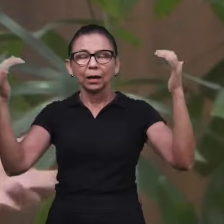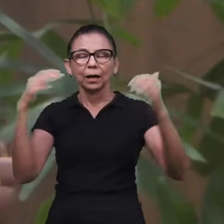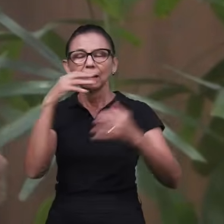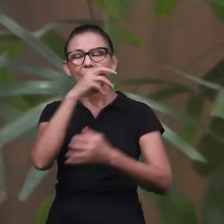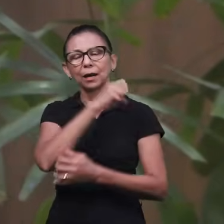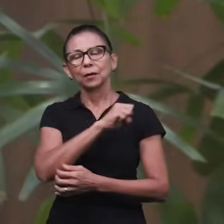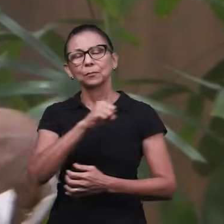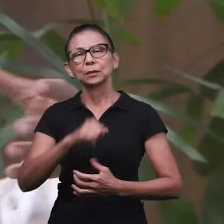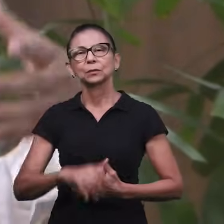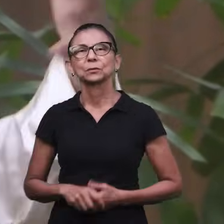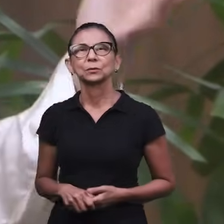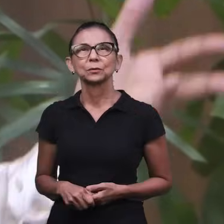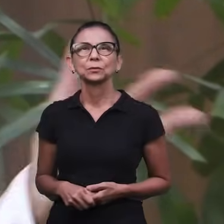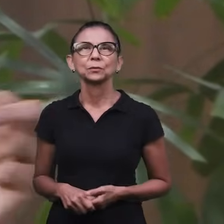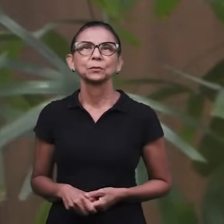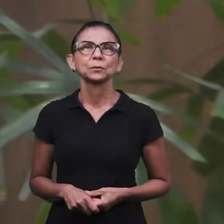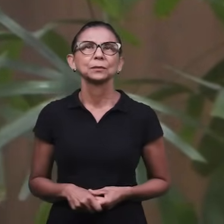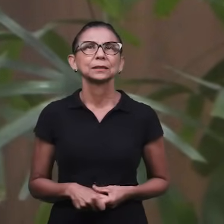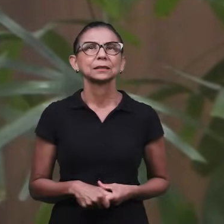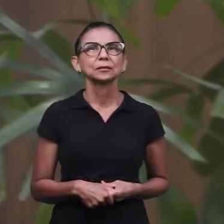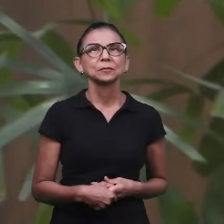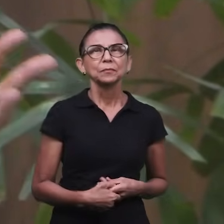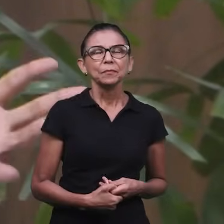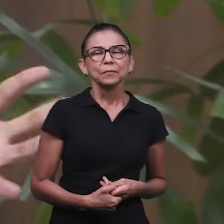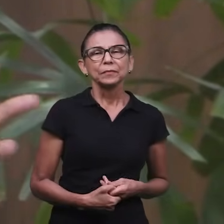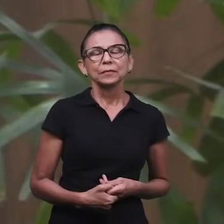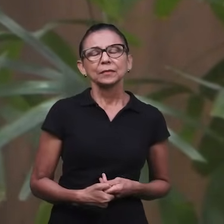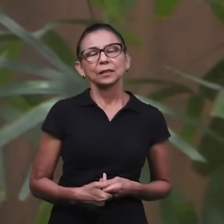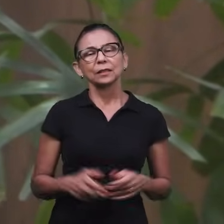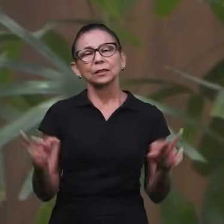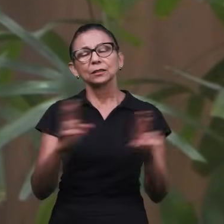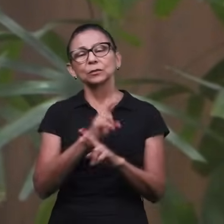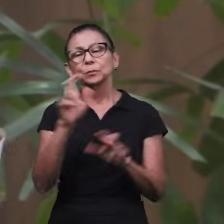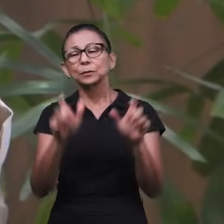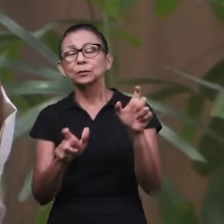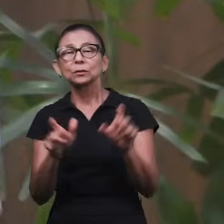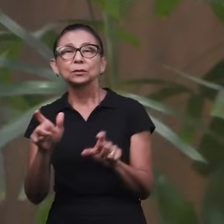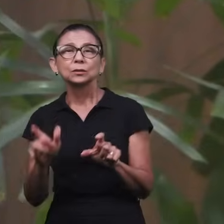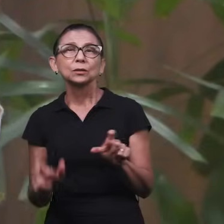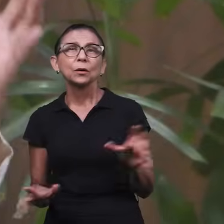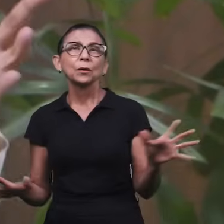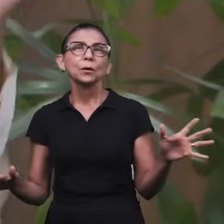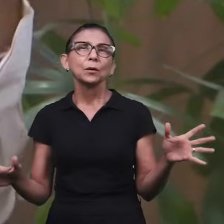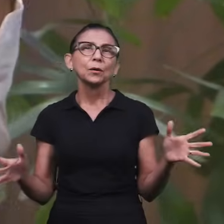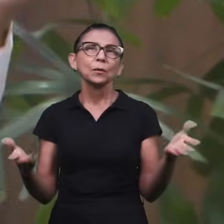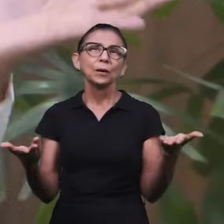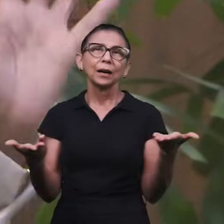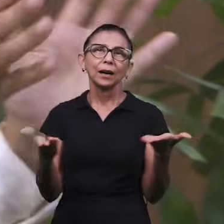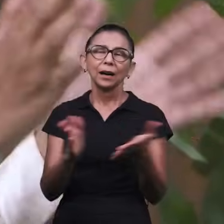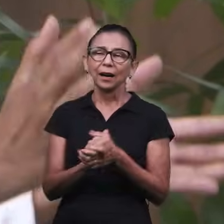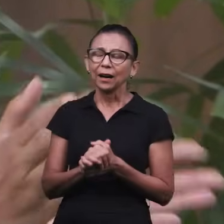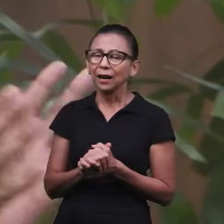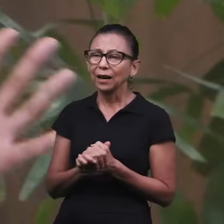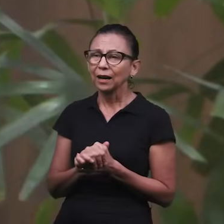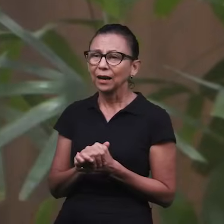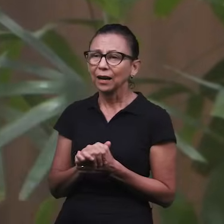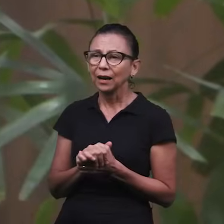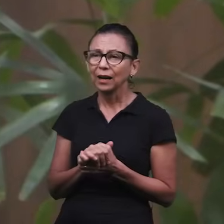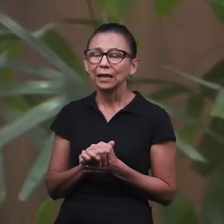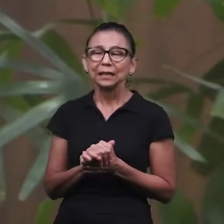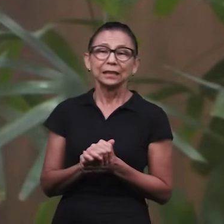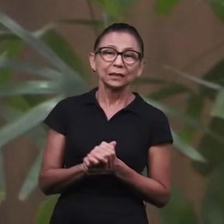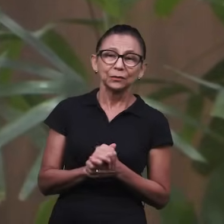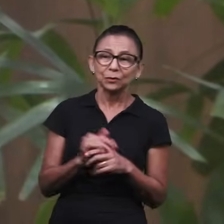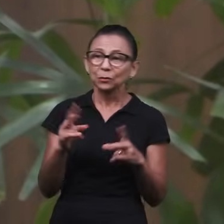tudo na vida. Então, ele se despede de pessoas, de relacionamentos, e não fica com tanta saudade, porque o negócio é o que está acontecendo